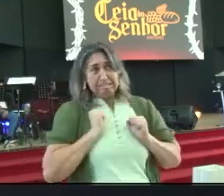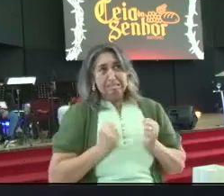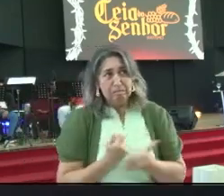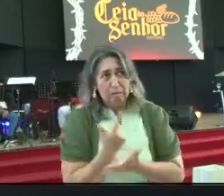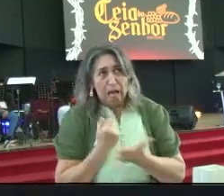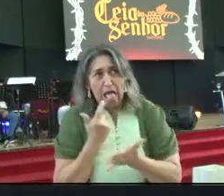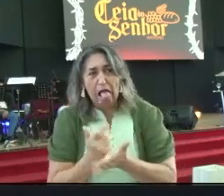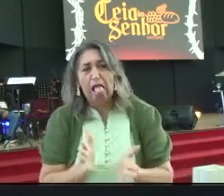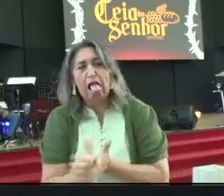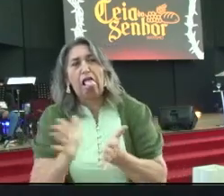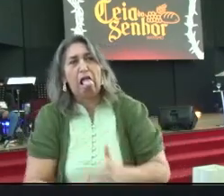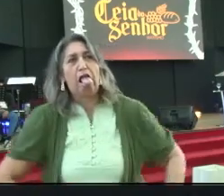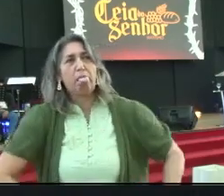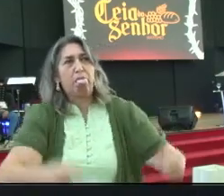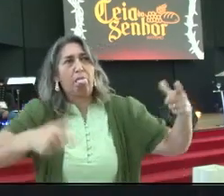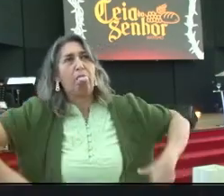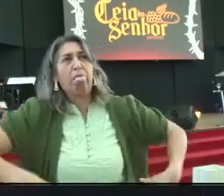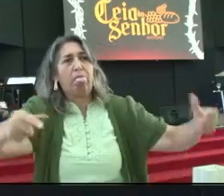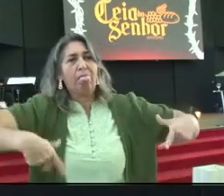Aqui não tem.